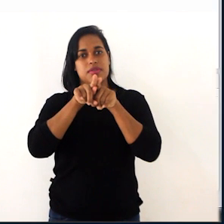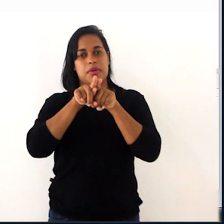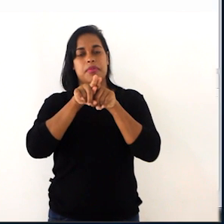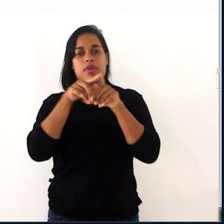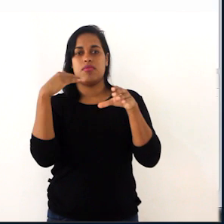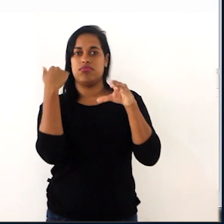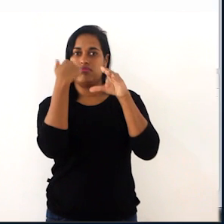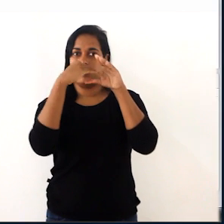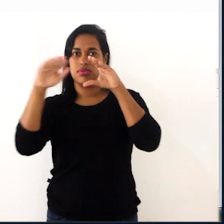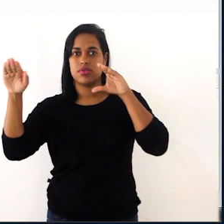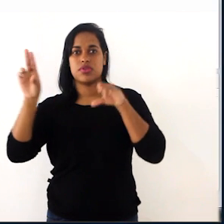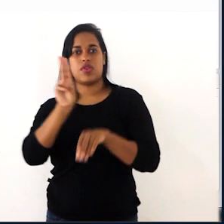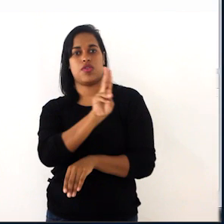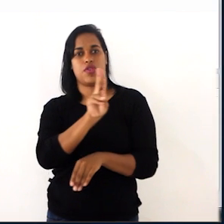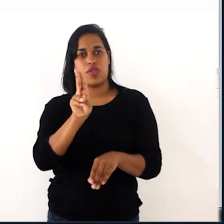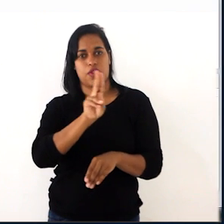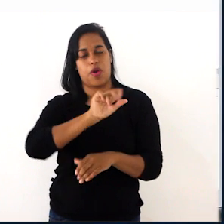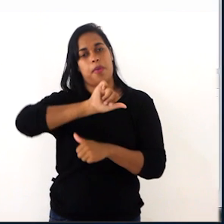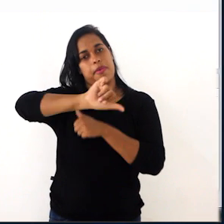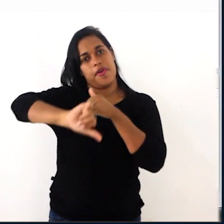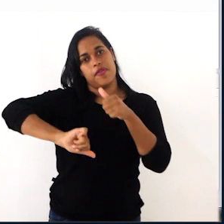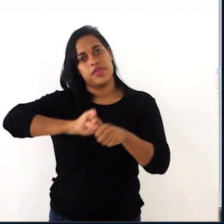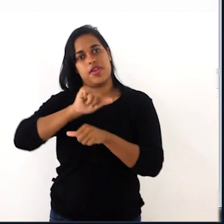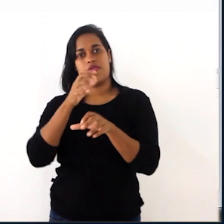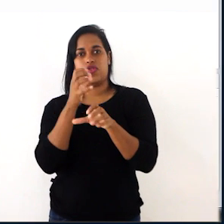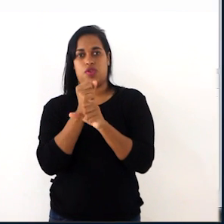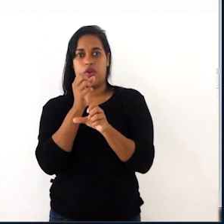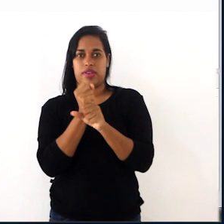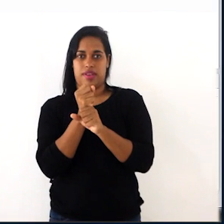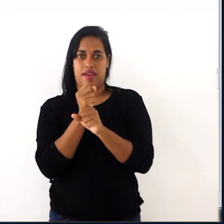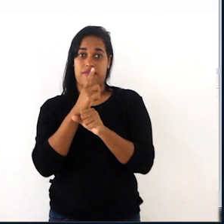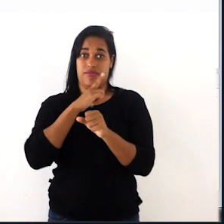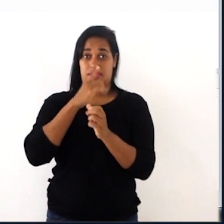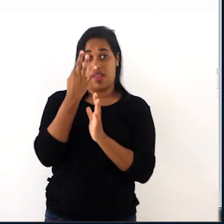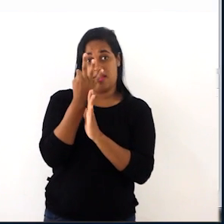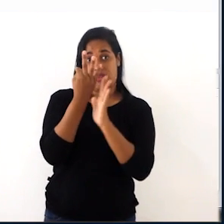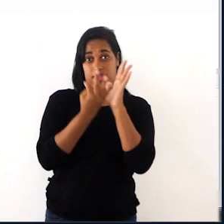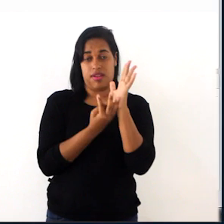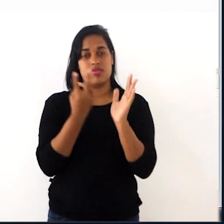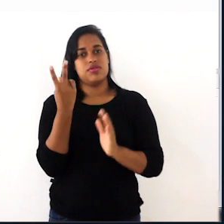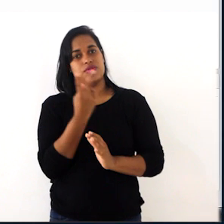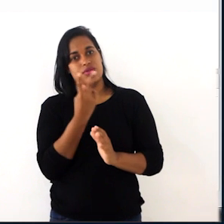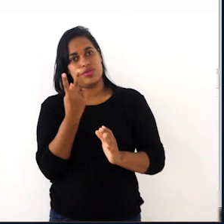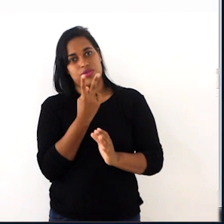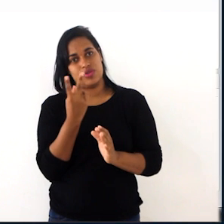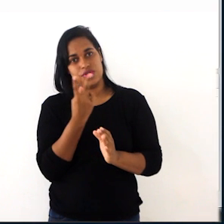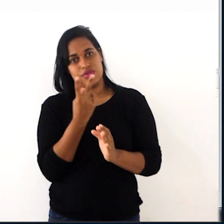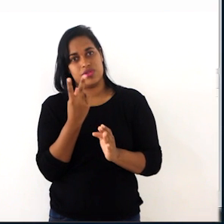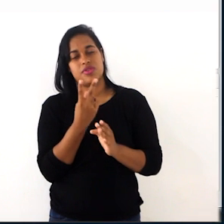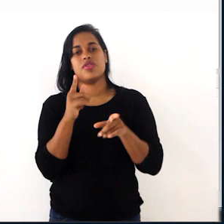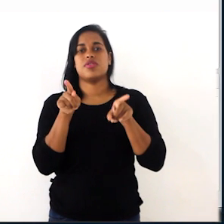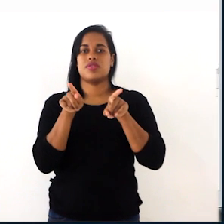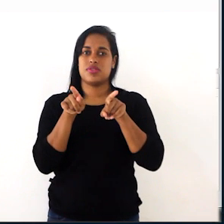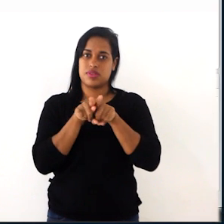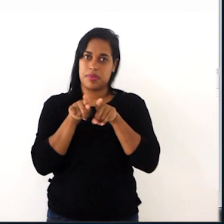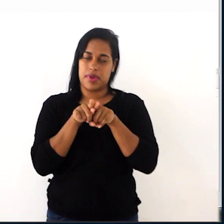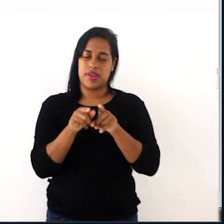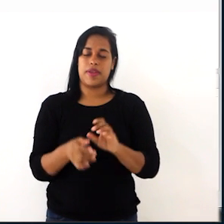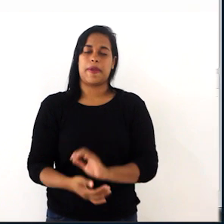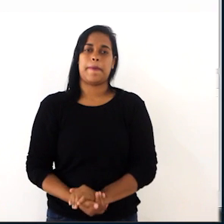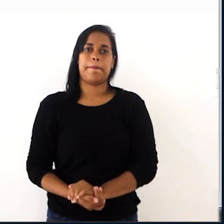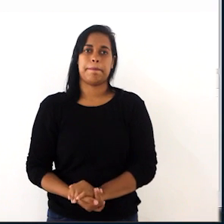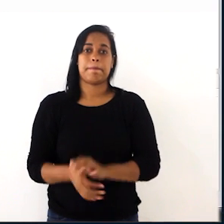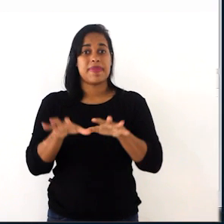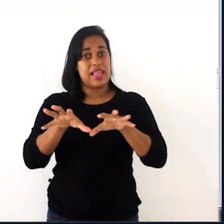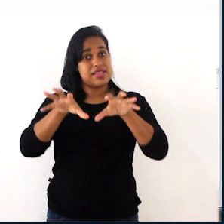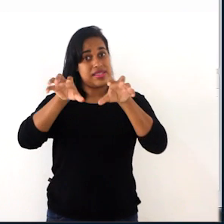variável nome, uma variável nota. Vai ter texto nesses dois e aqui temos o botão submit.